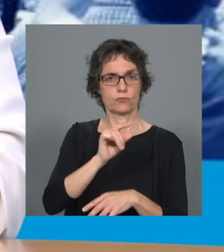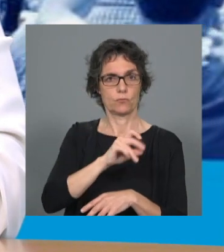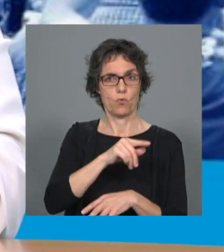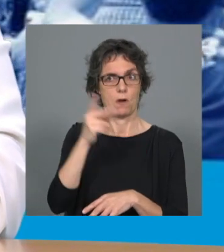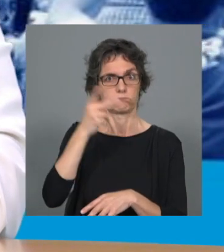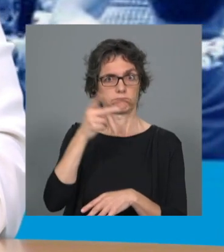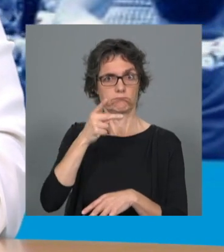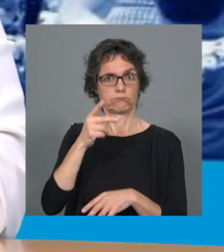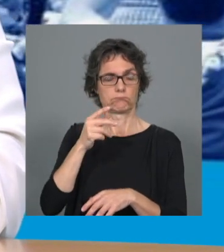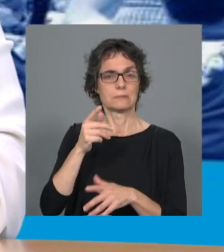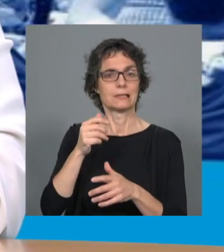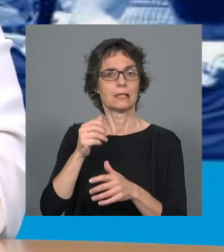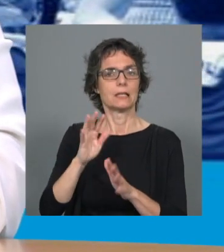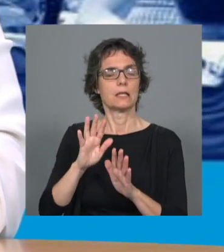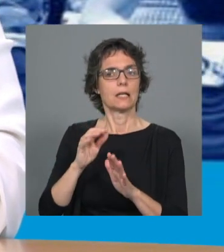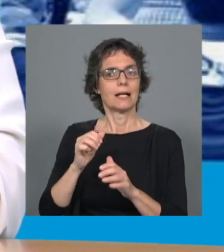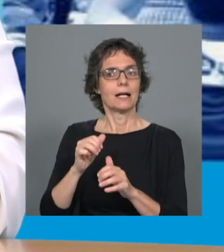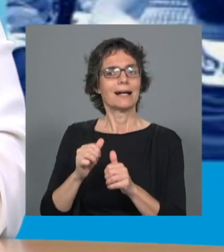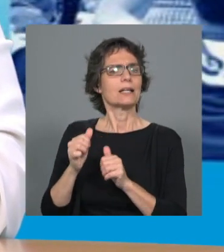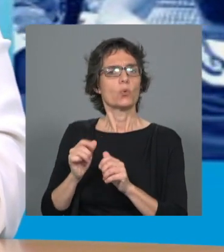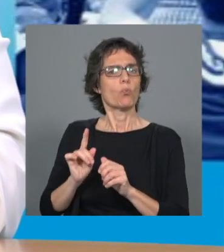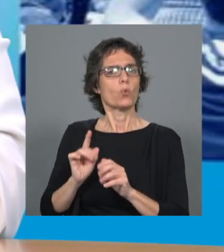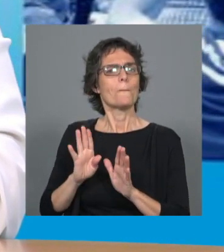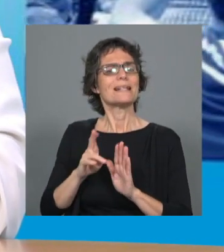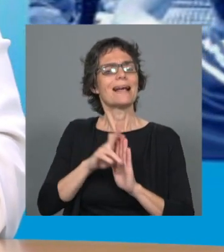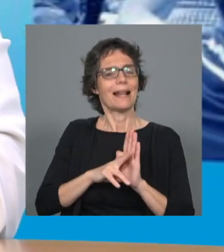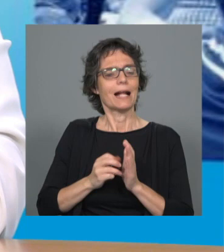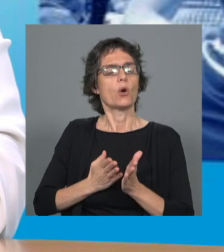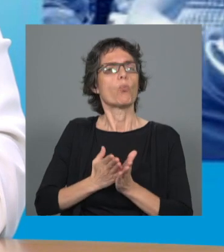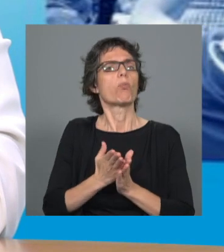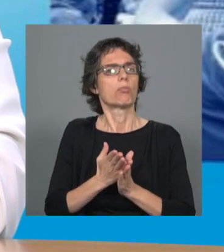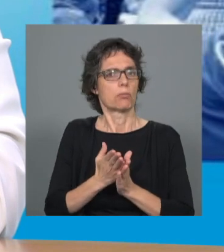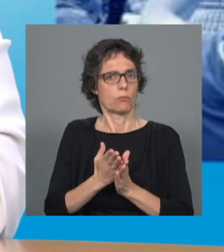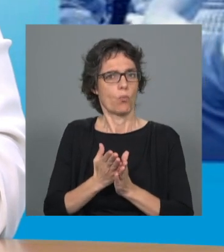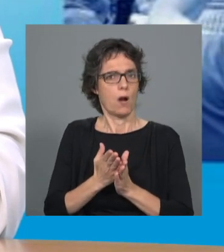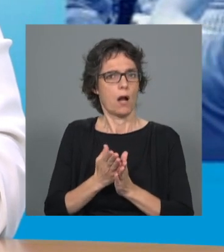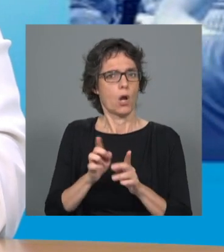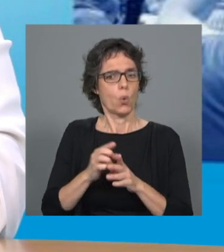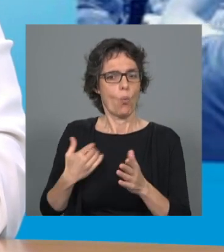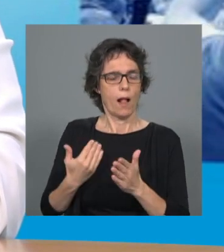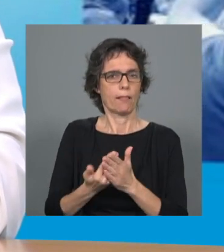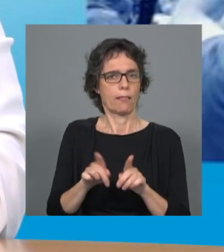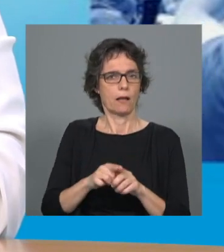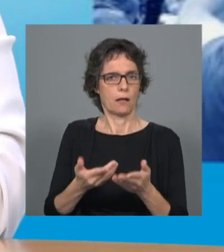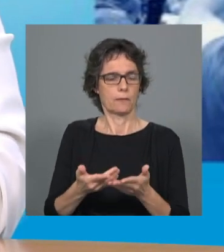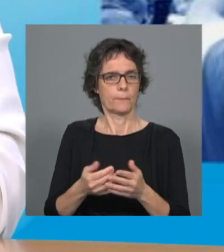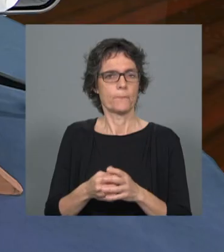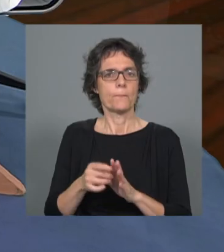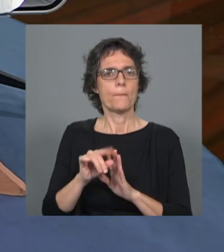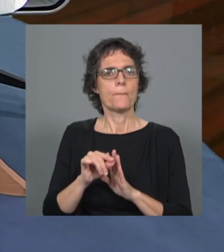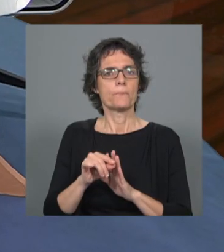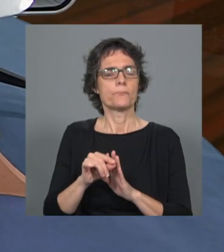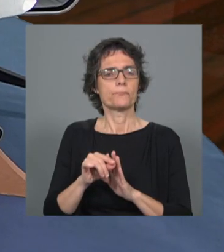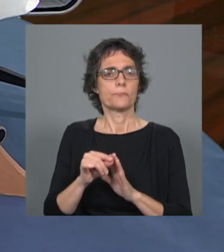vão recuar, mas vão continuar com as regras que têm tido até agora, e o que implica,